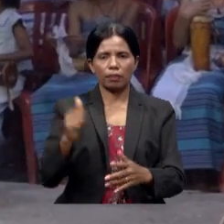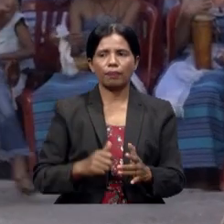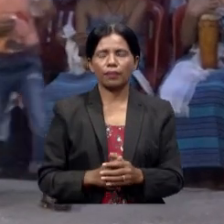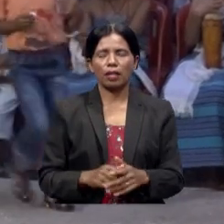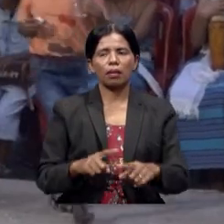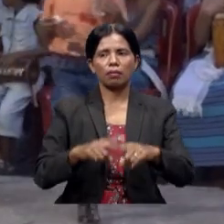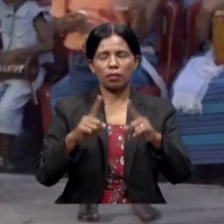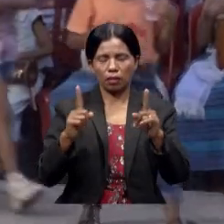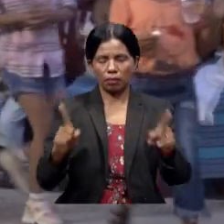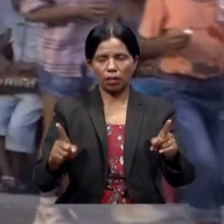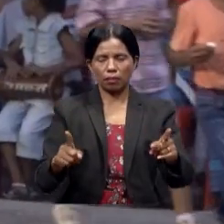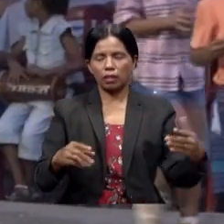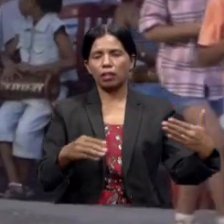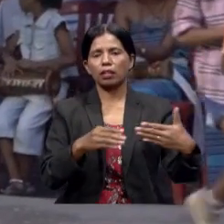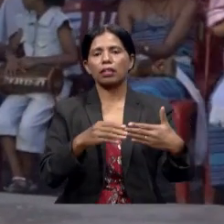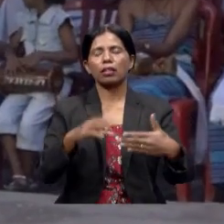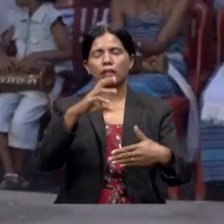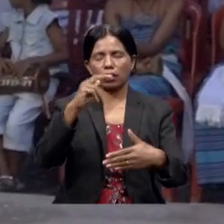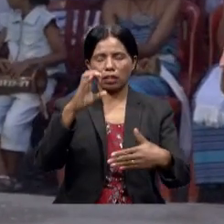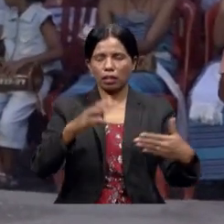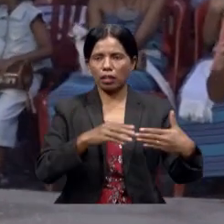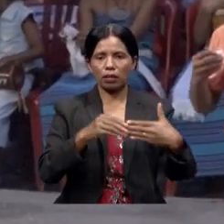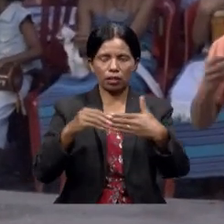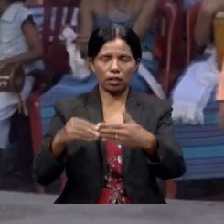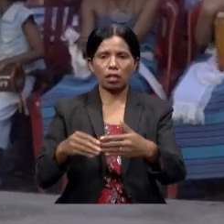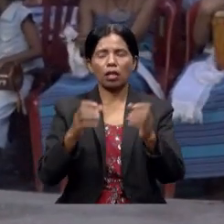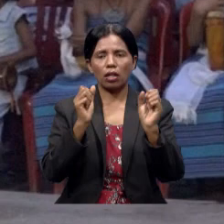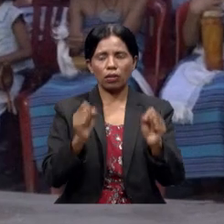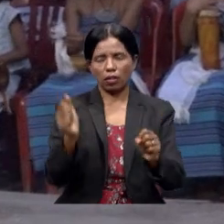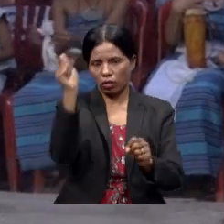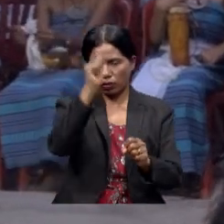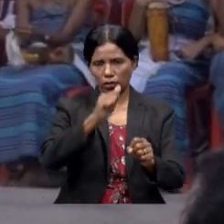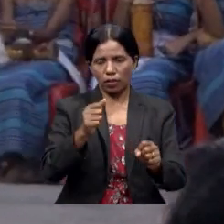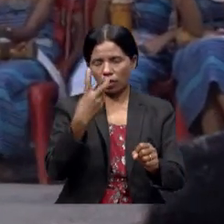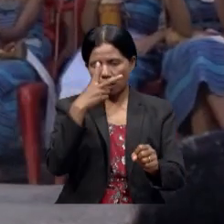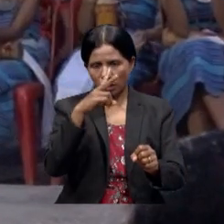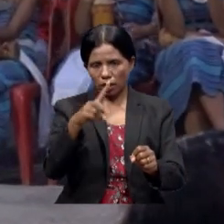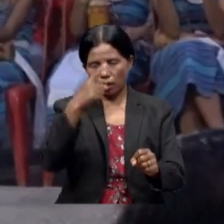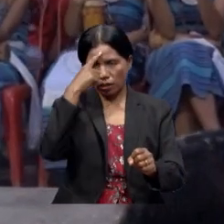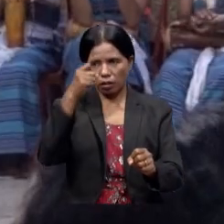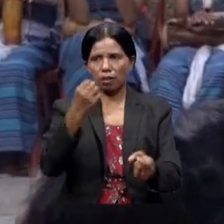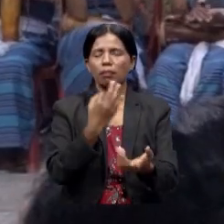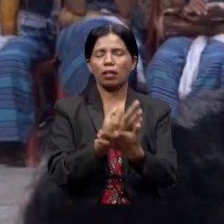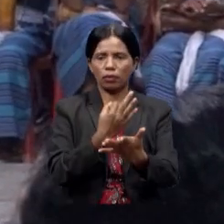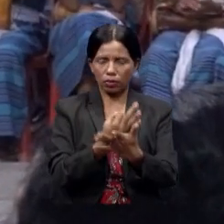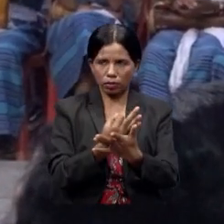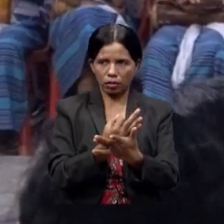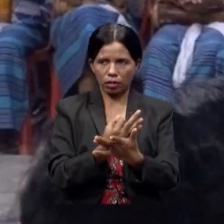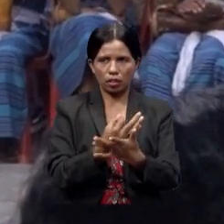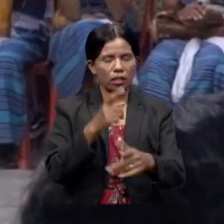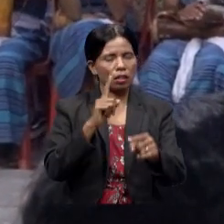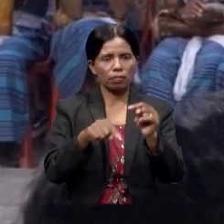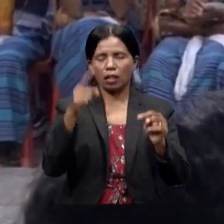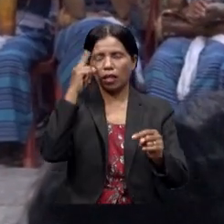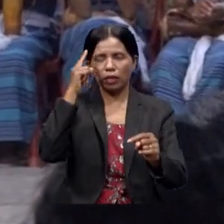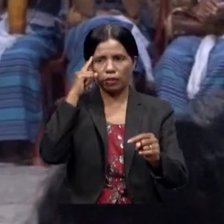não deba o cu, logo que a auditoria ida, tem rádio dia, estava ossa. La bela a noite que está